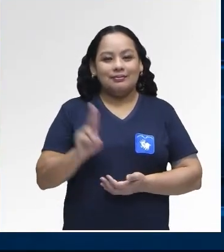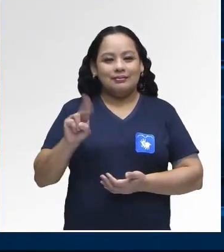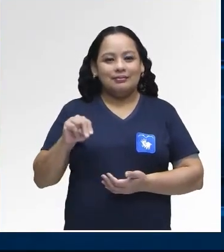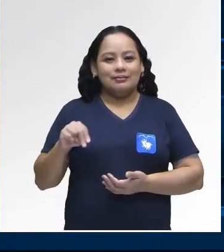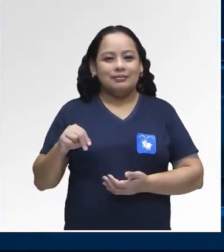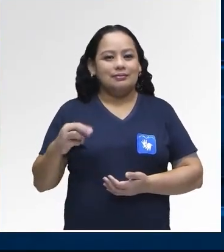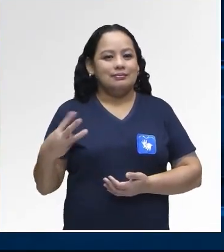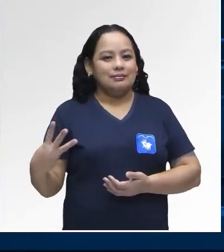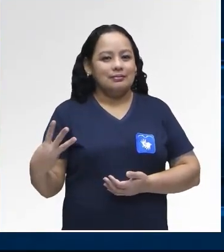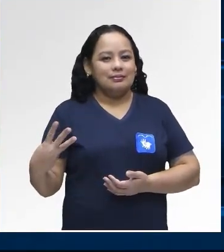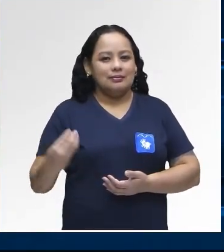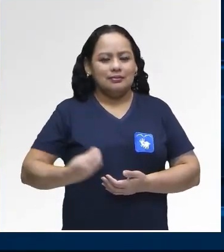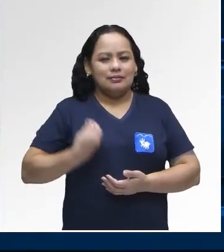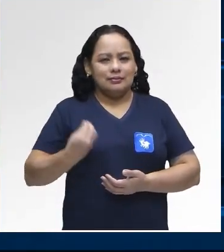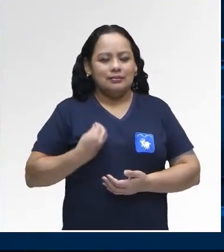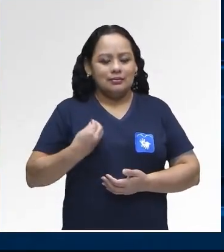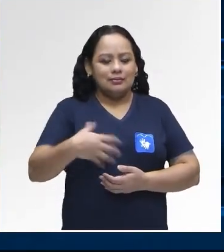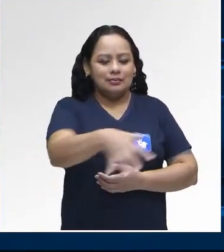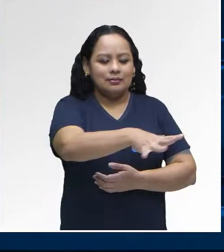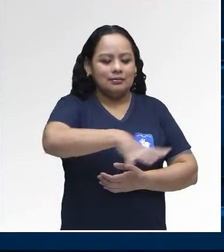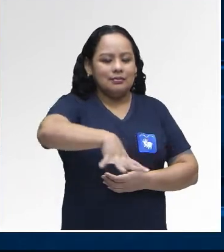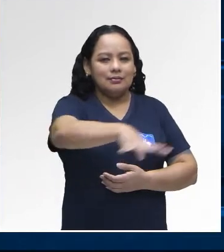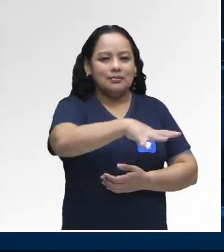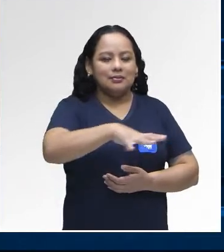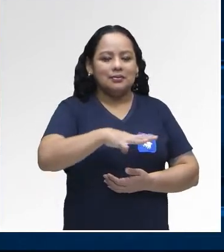Unidade 3. Vida e Ambiente.